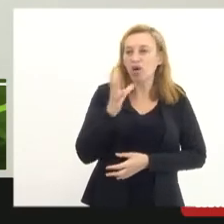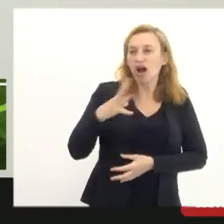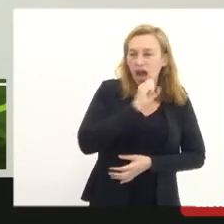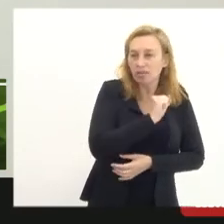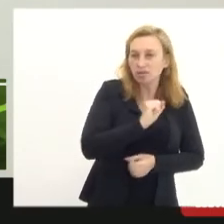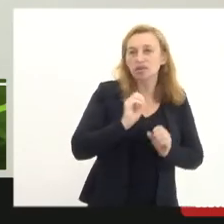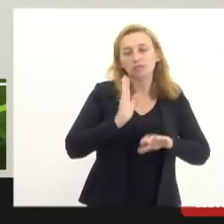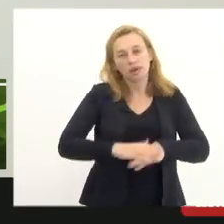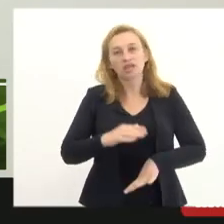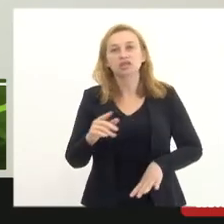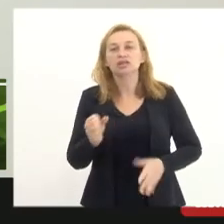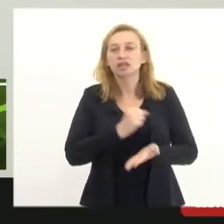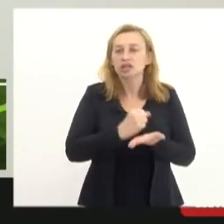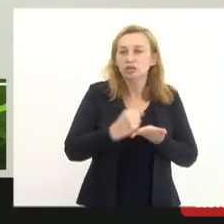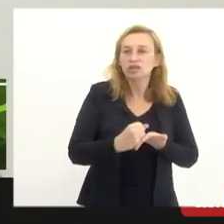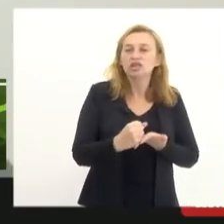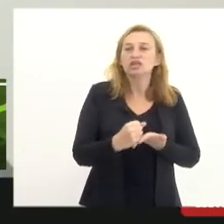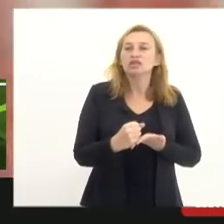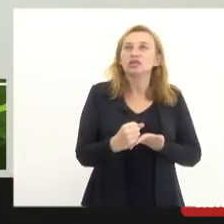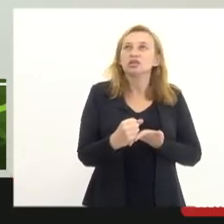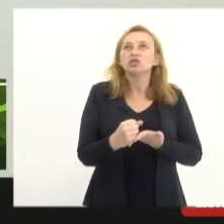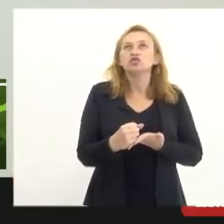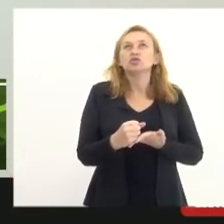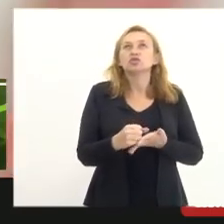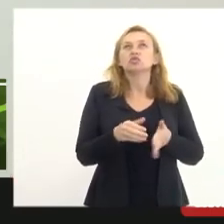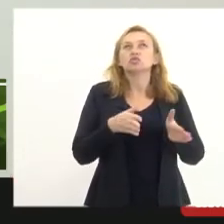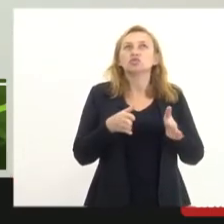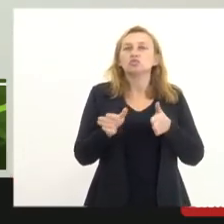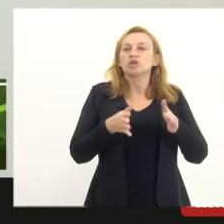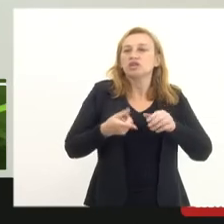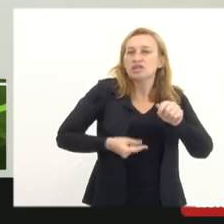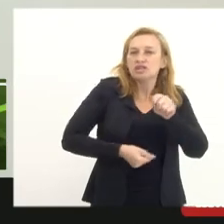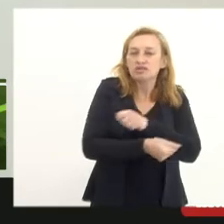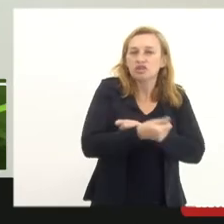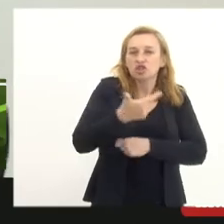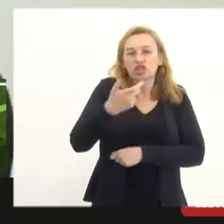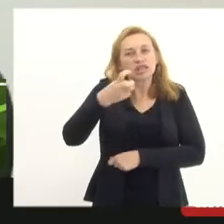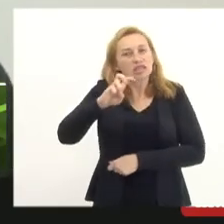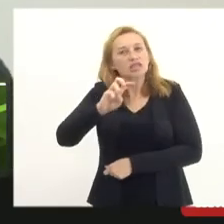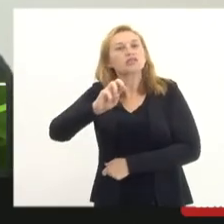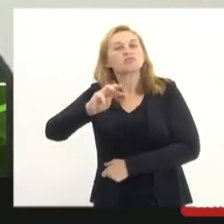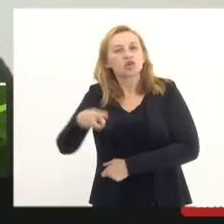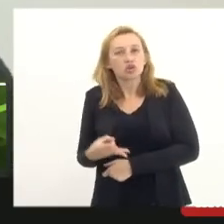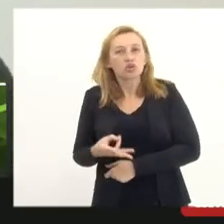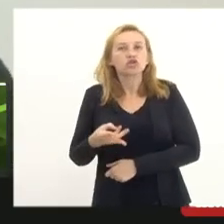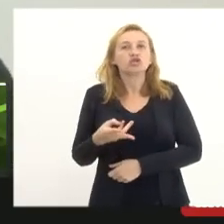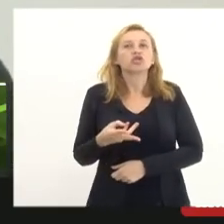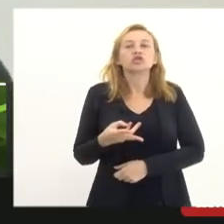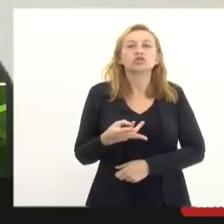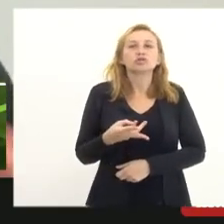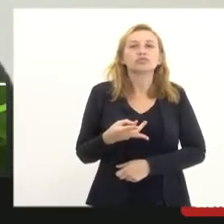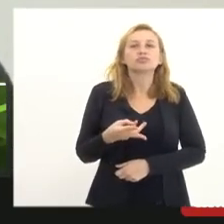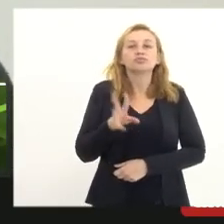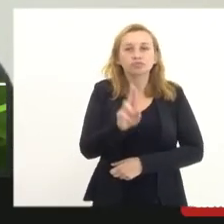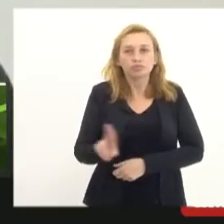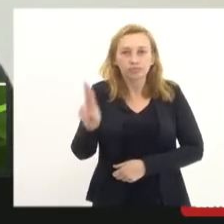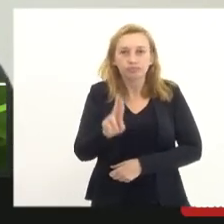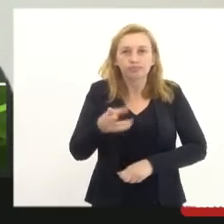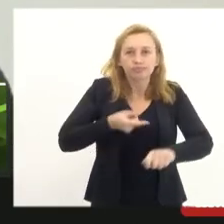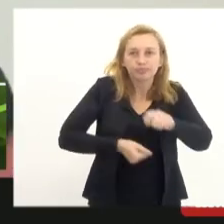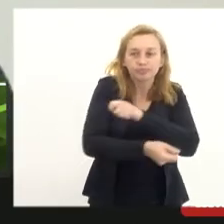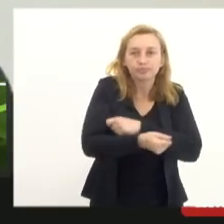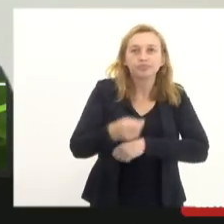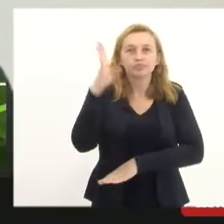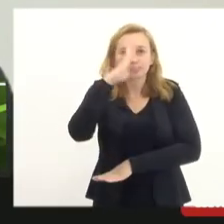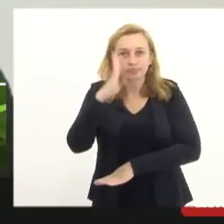de contratações no meio desses investimentos de 15 bilhões, que usam fornecedores